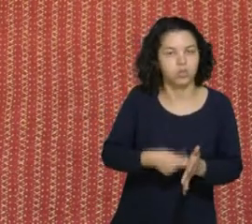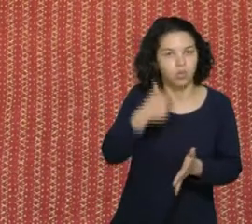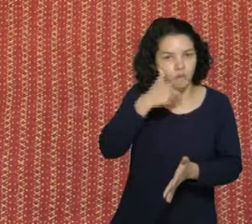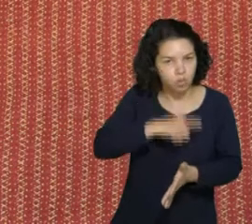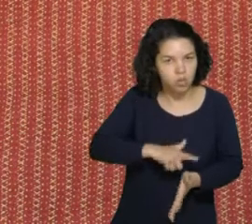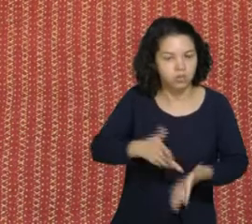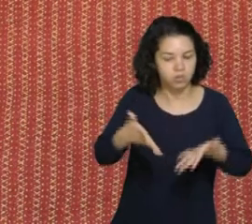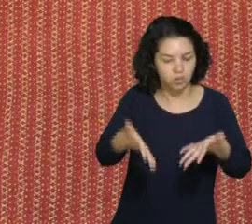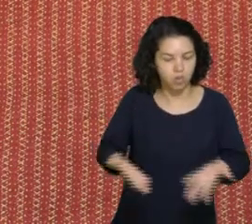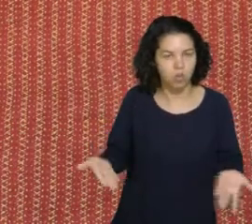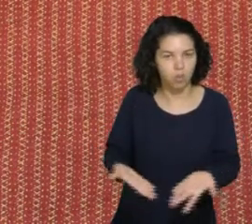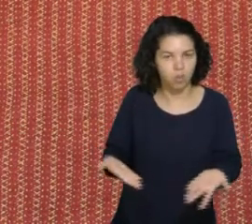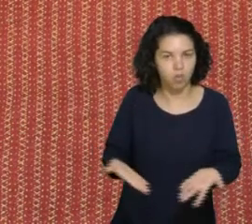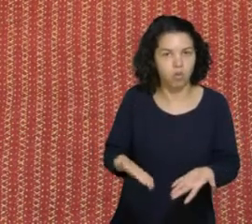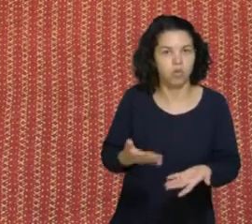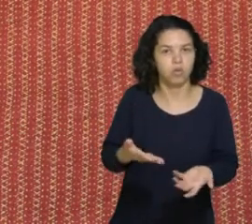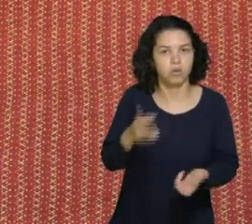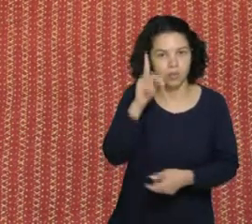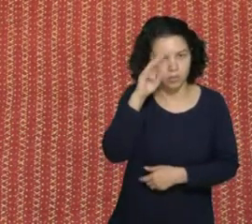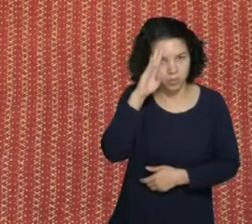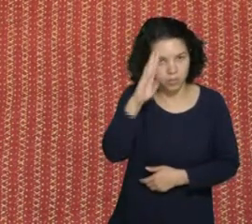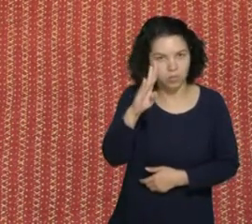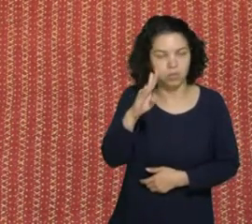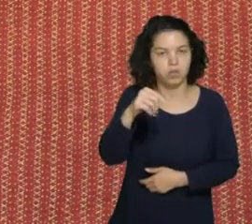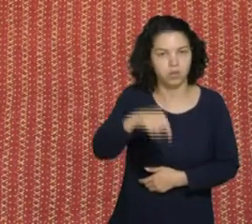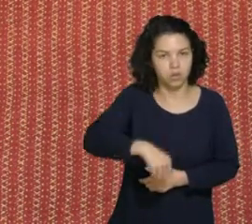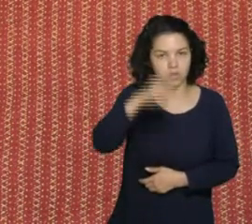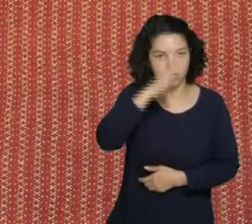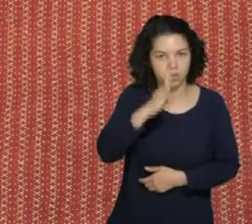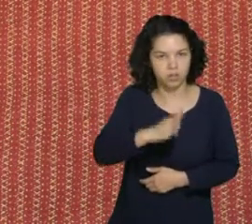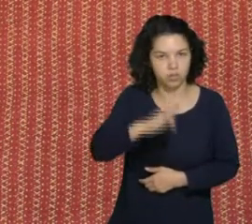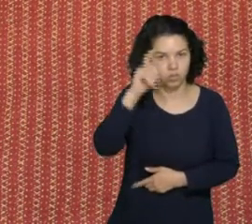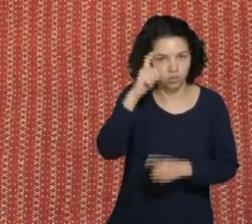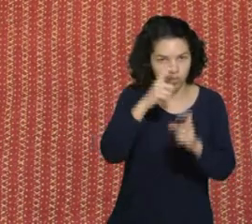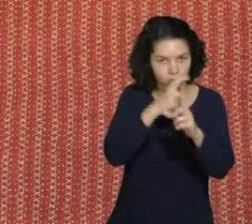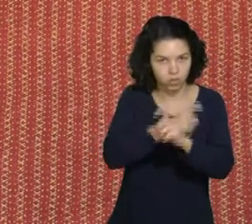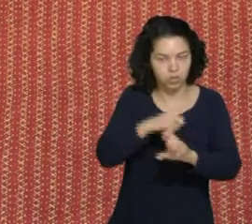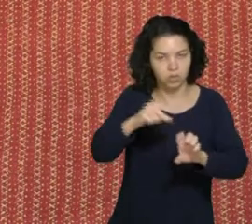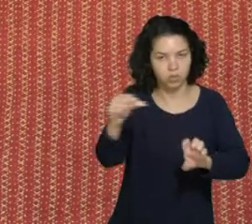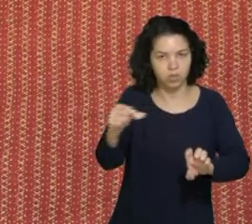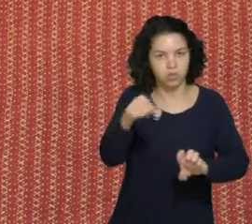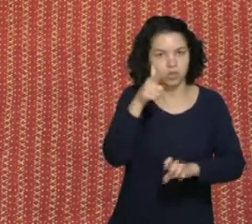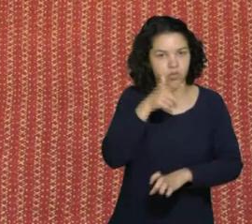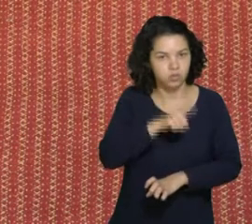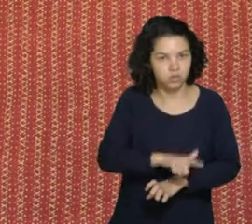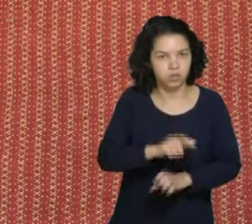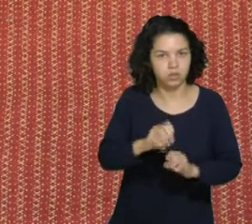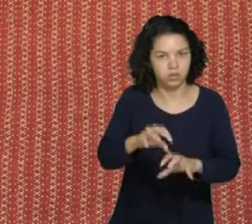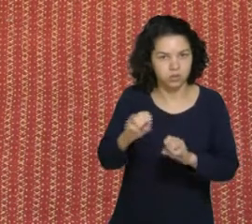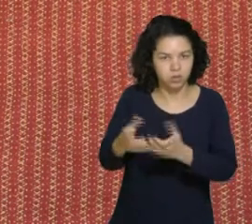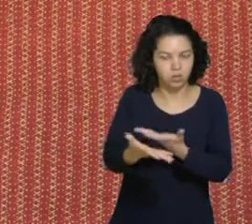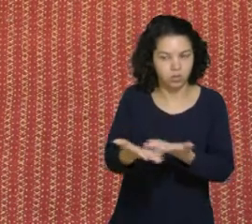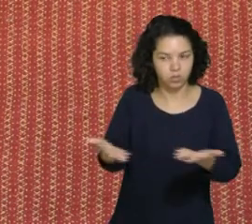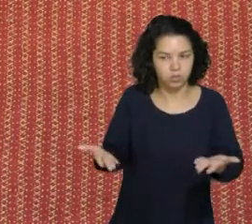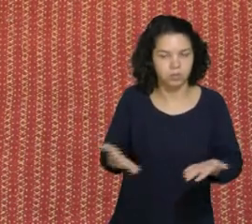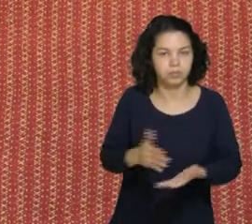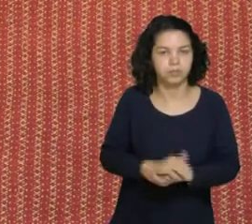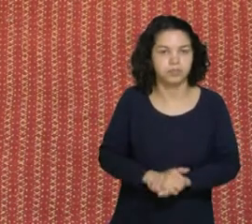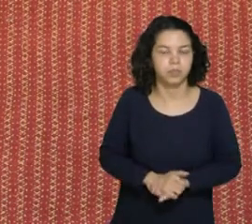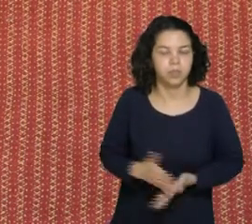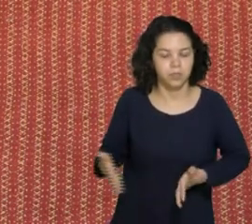chegou principalmente no país onde é tão difícil empreender né o senhor conseguiu ensinar para muitos ali esse caminho e agora